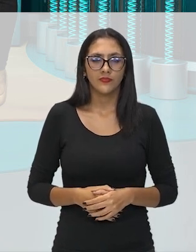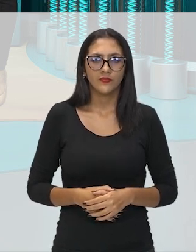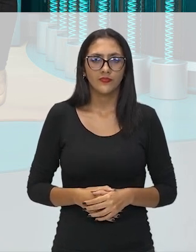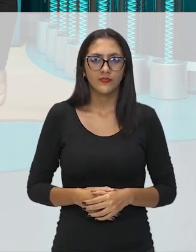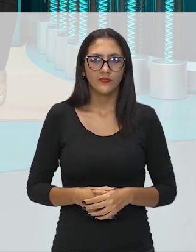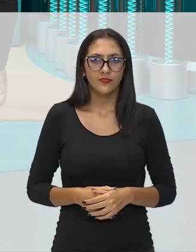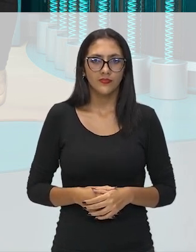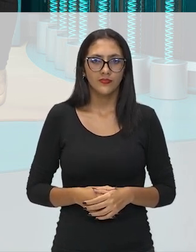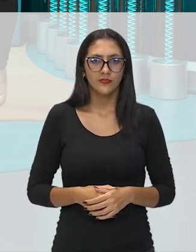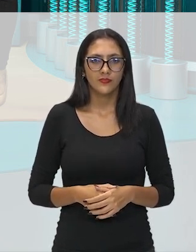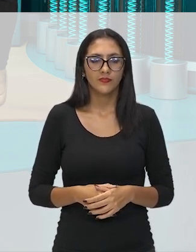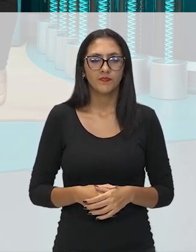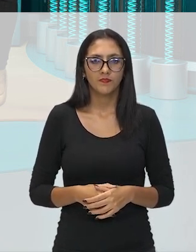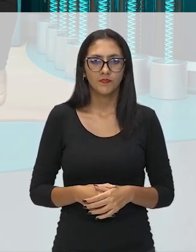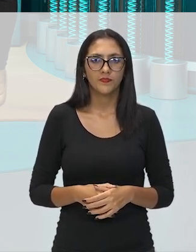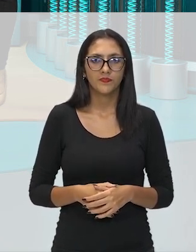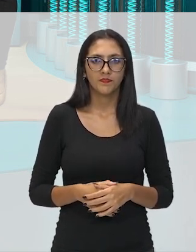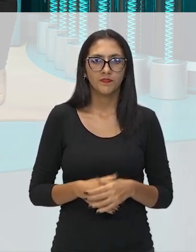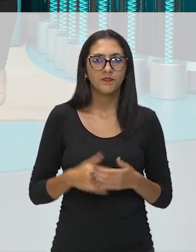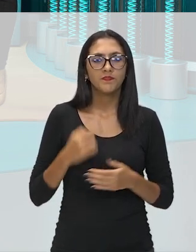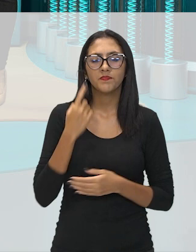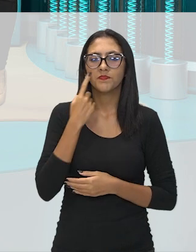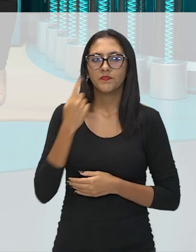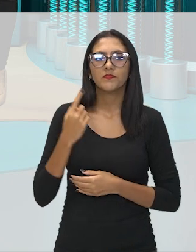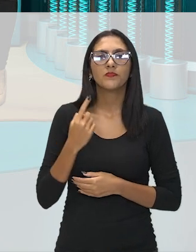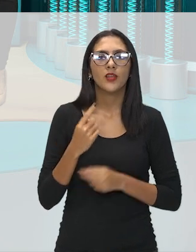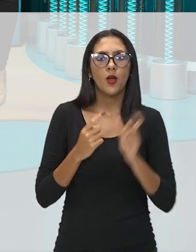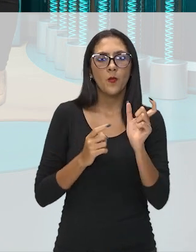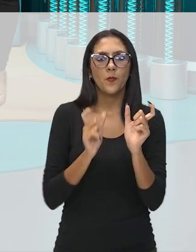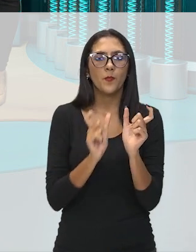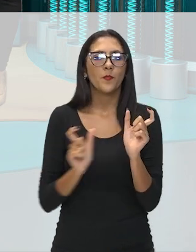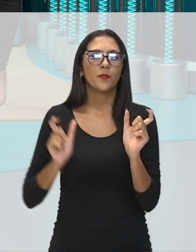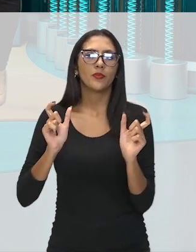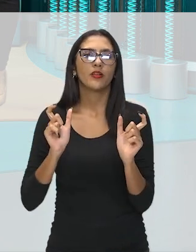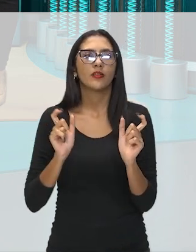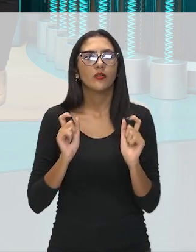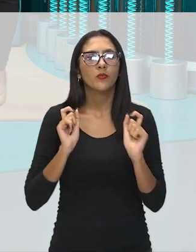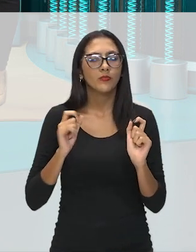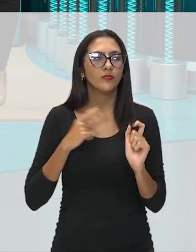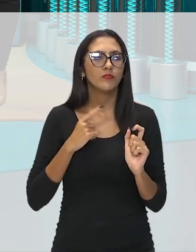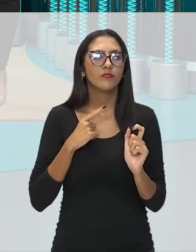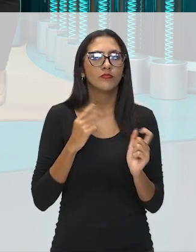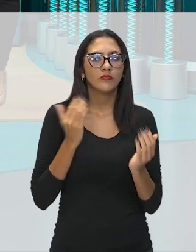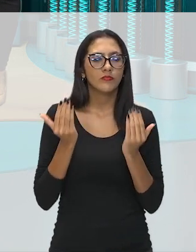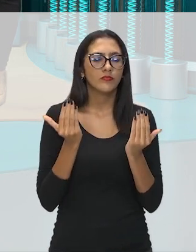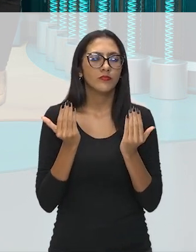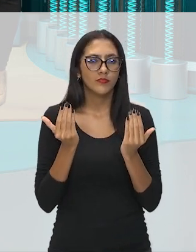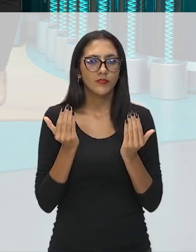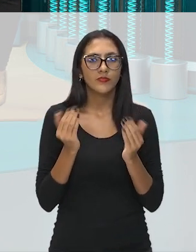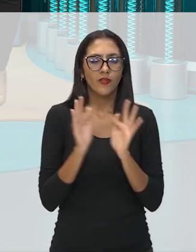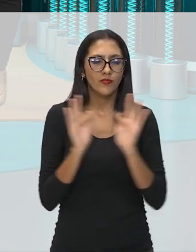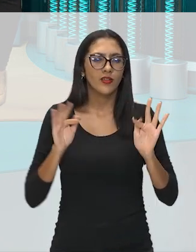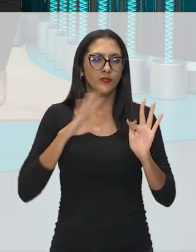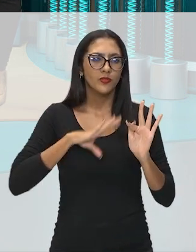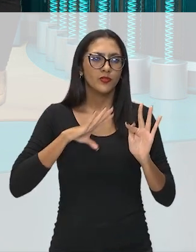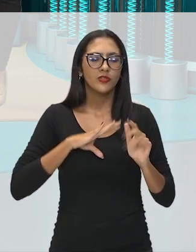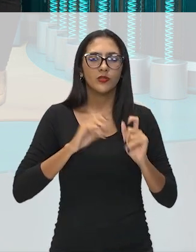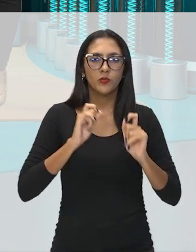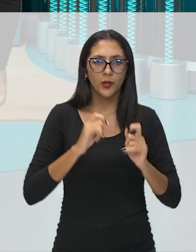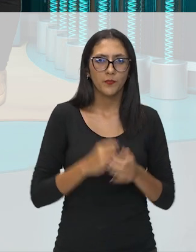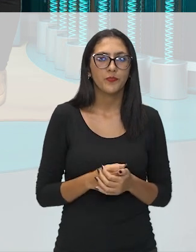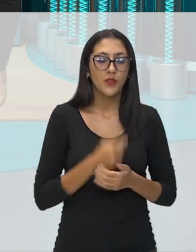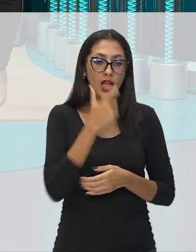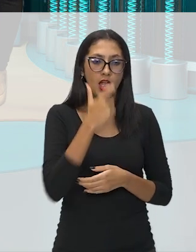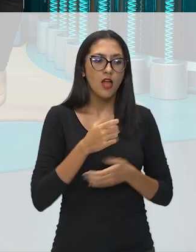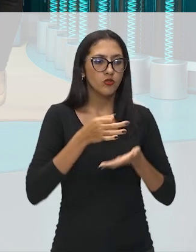didn't look or wasn't looking. Então, eu tomei aqui o café do meu pai enquanto ele não estava vendo. É a situação aqui